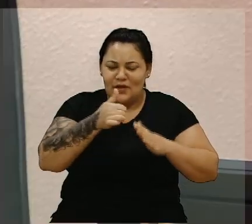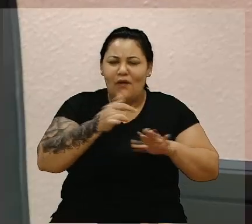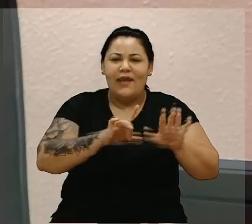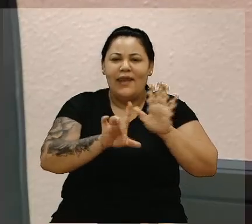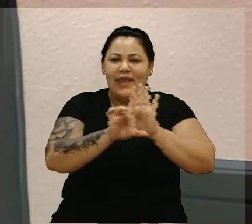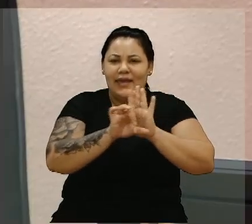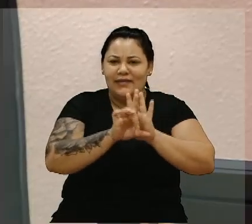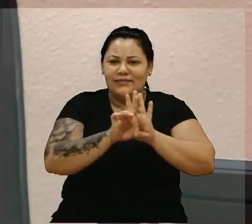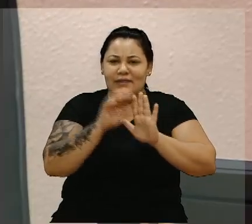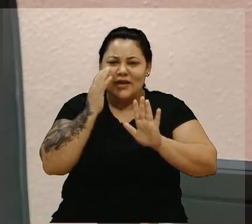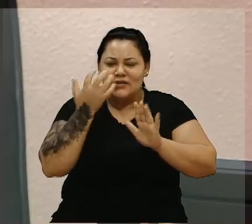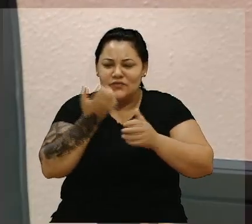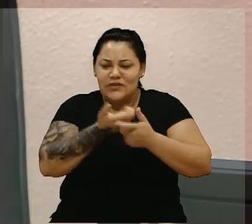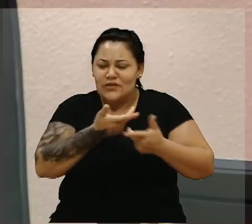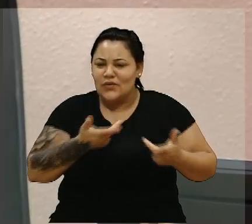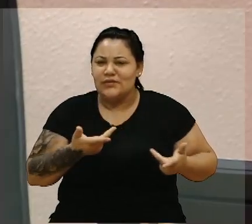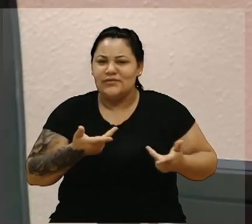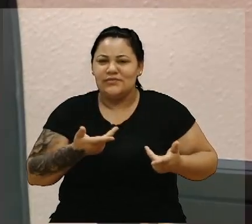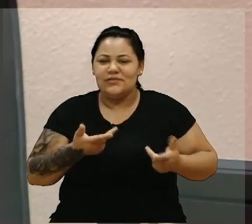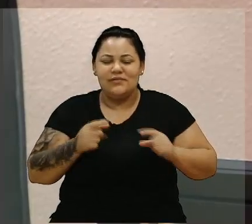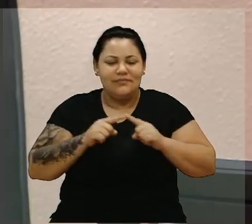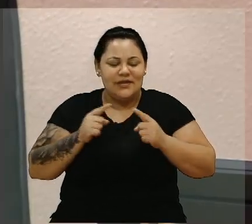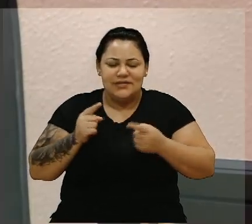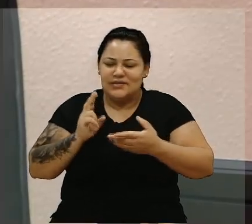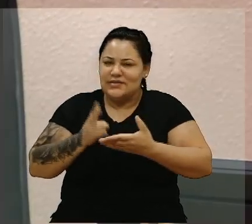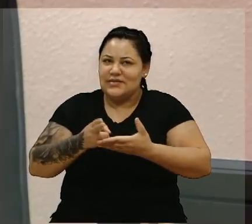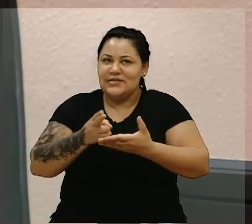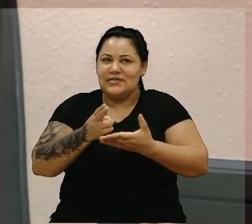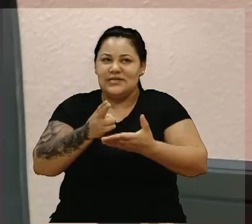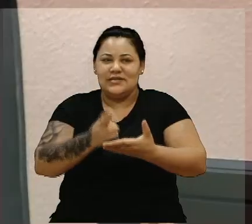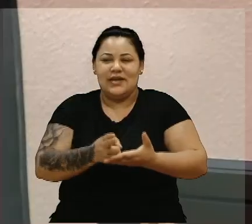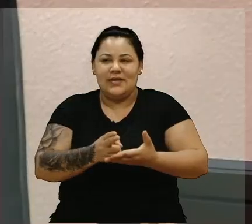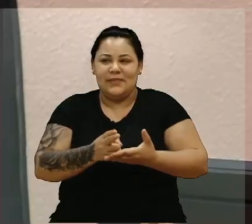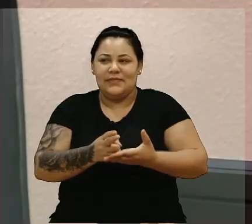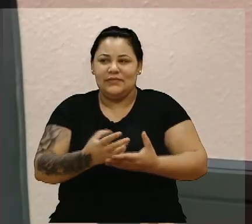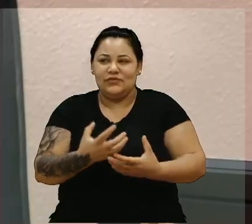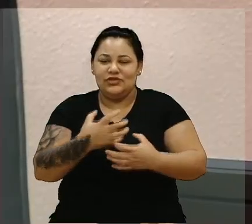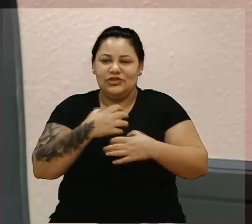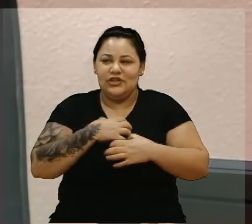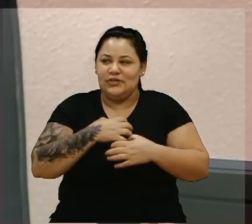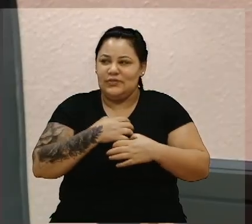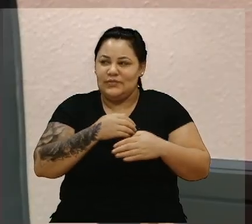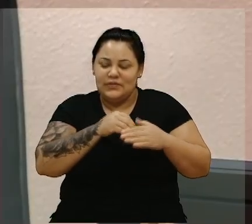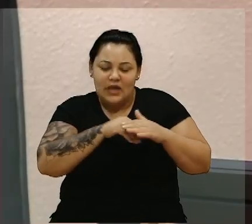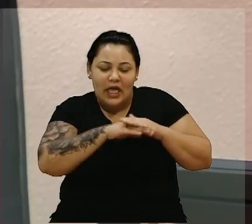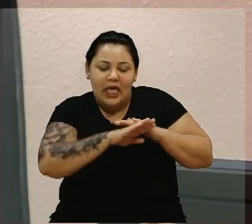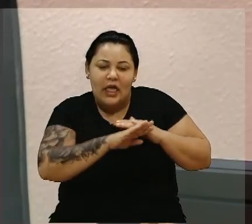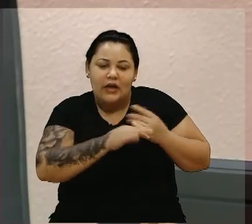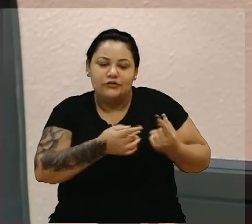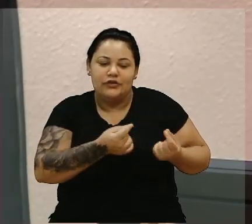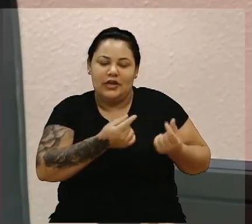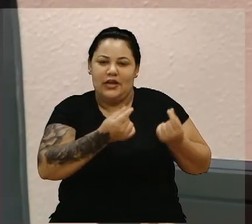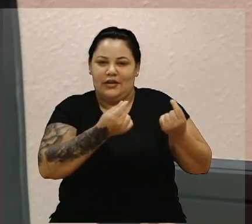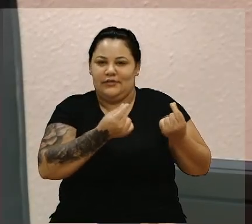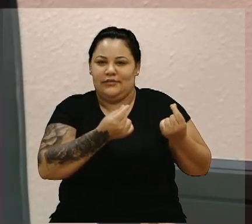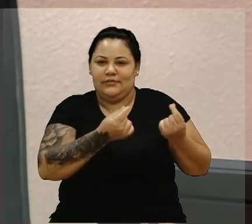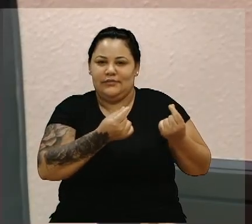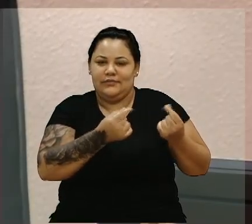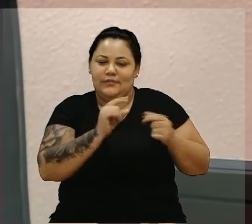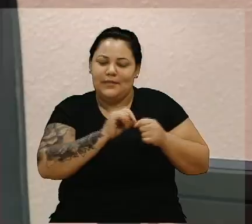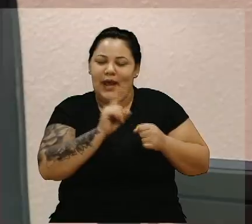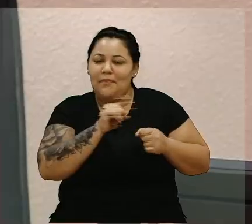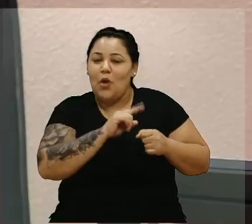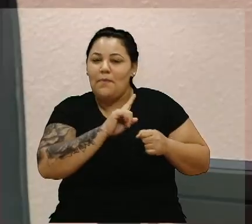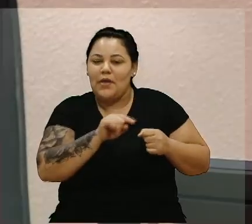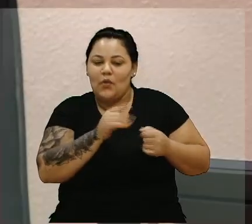resoluções, mas sempre se dá um jeitinho para economizar a custa de um atendimento que